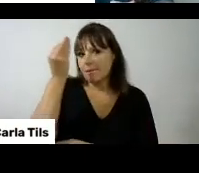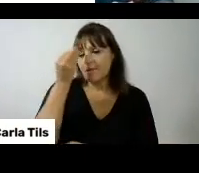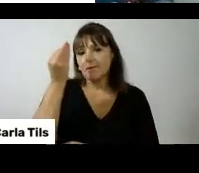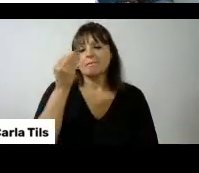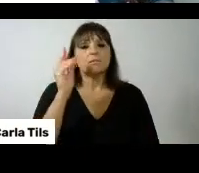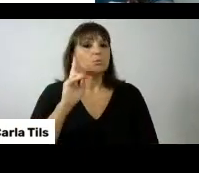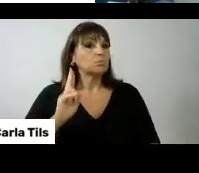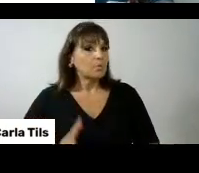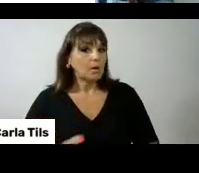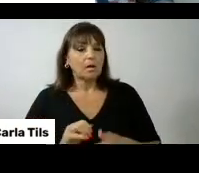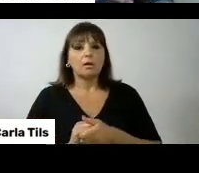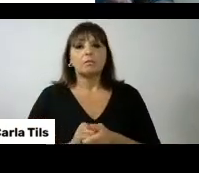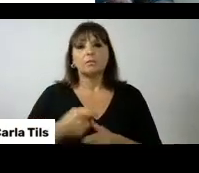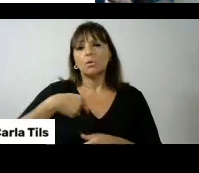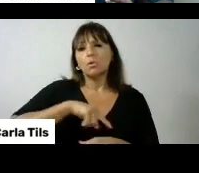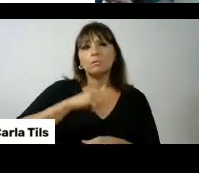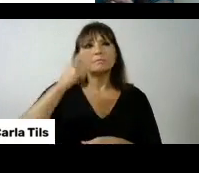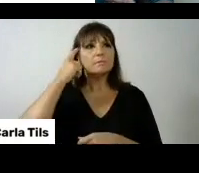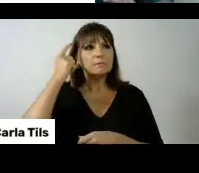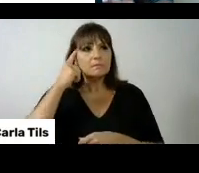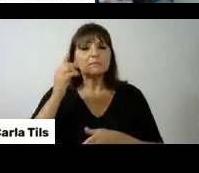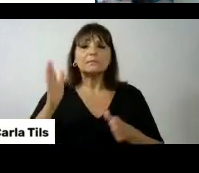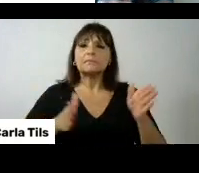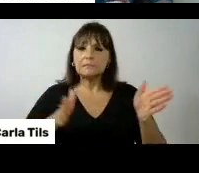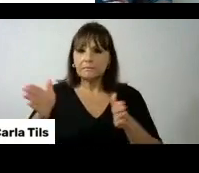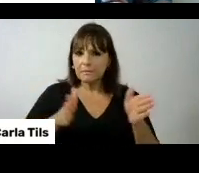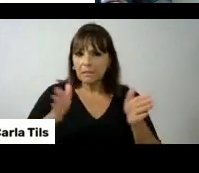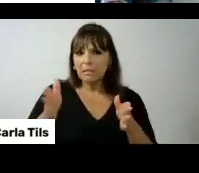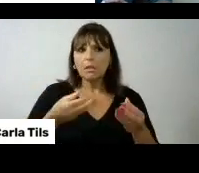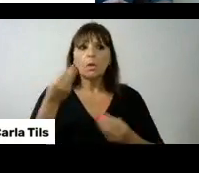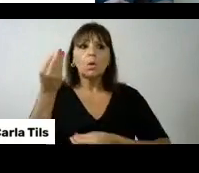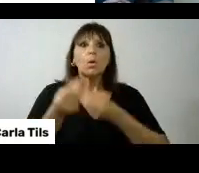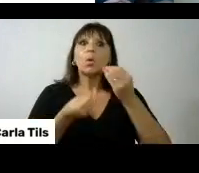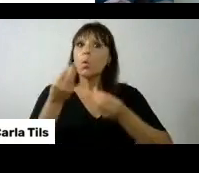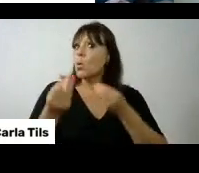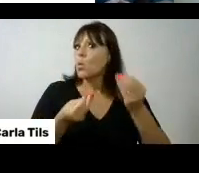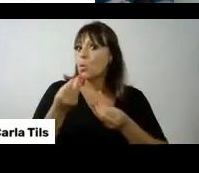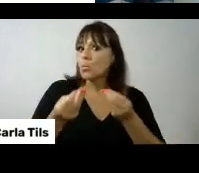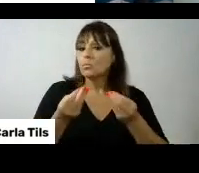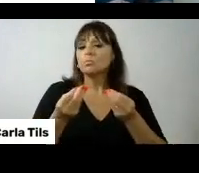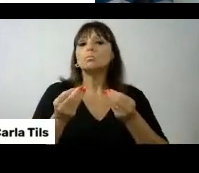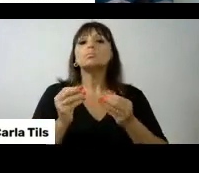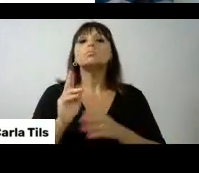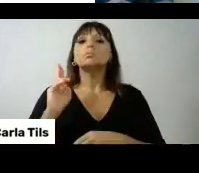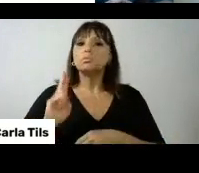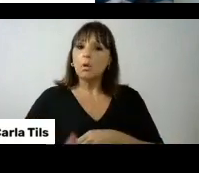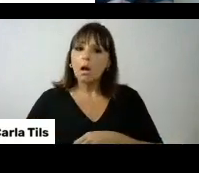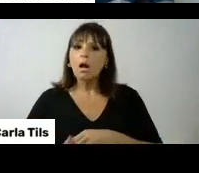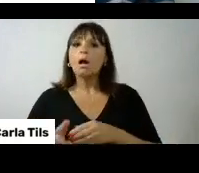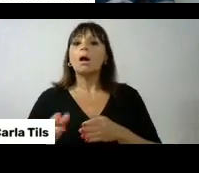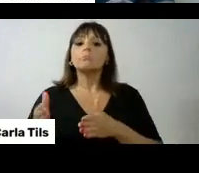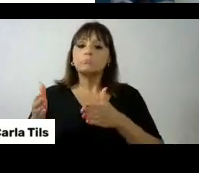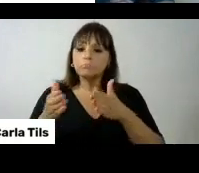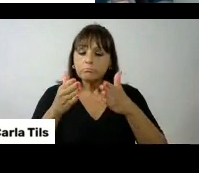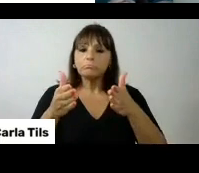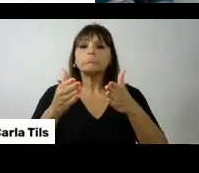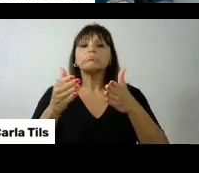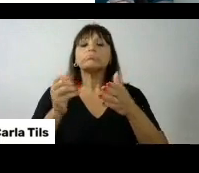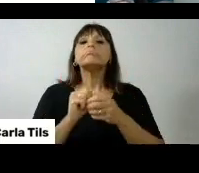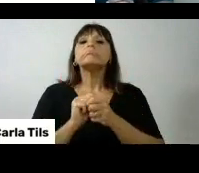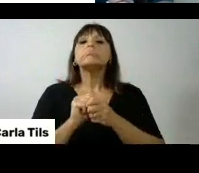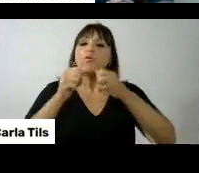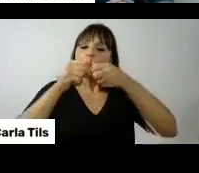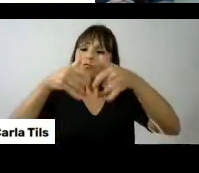pensar a acessibilidade como o meu usuário vai percorrer aquele fluxo e qual a experiência que ele vai